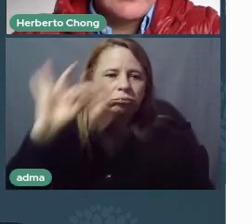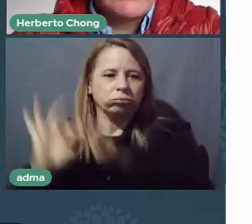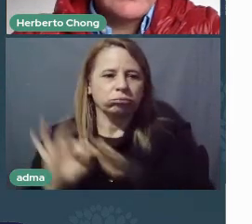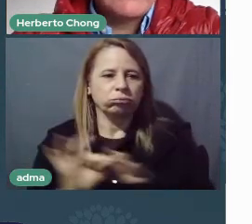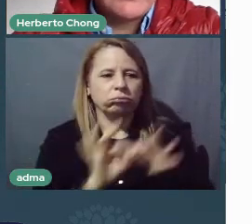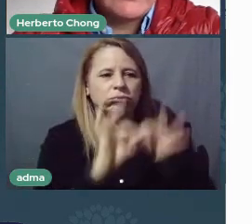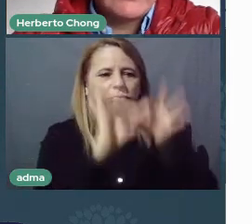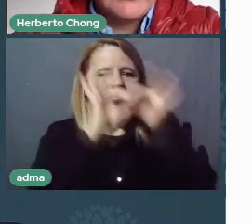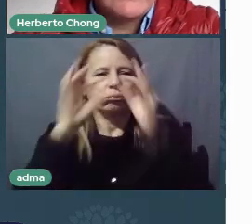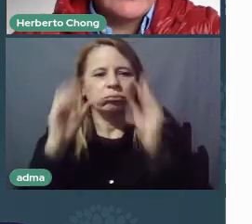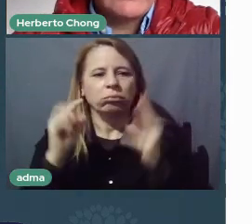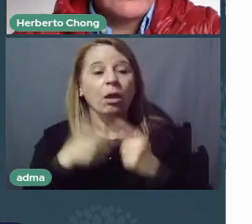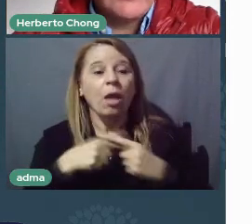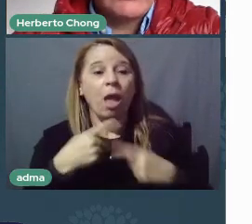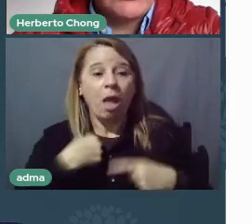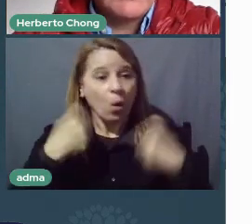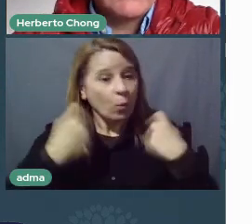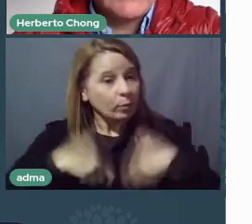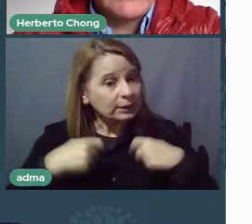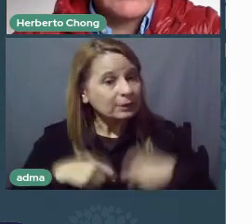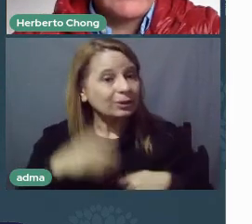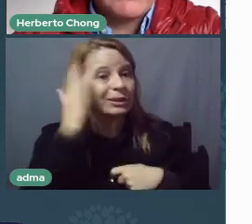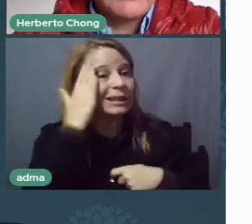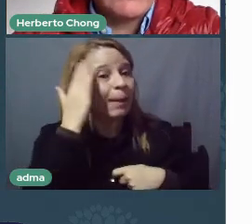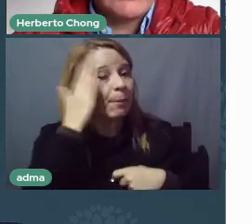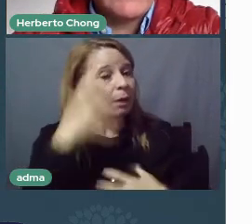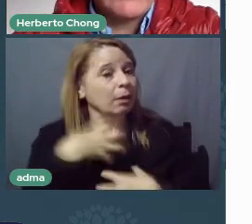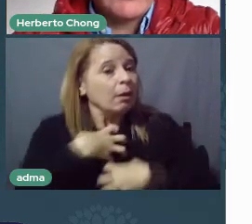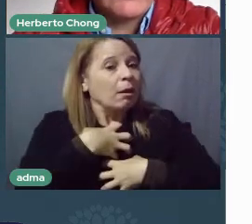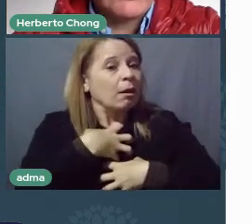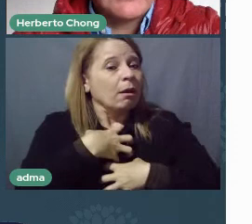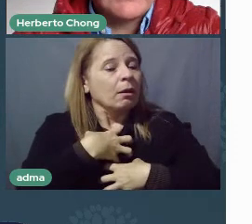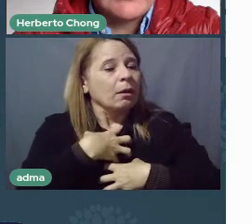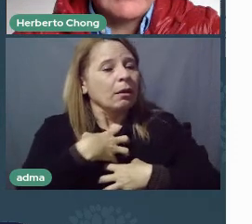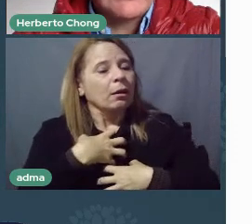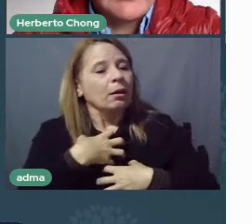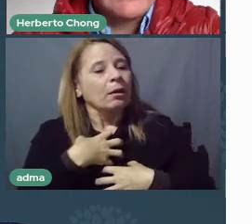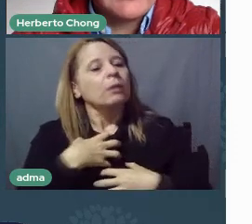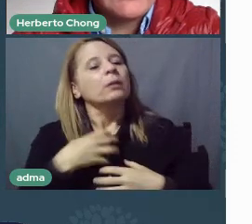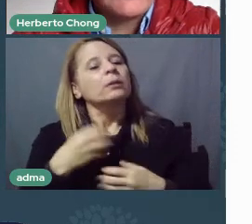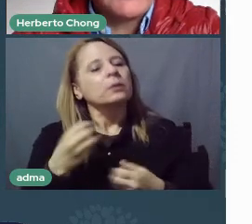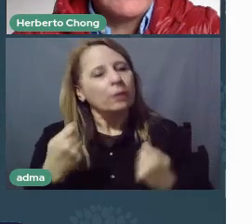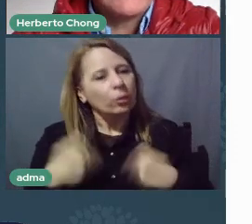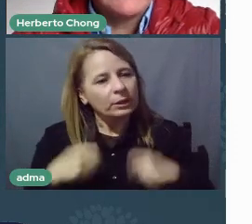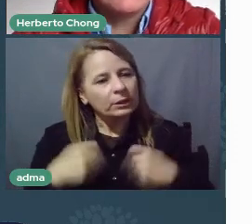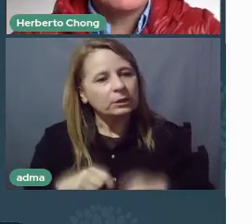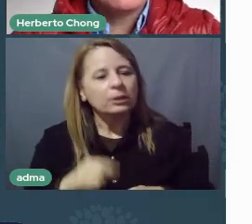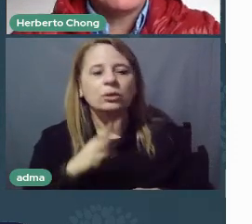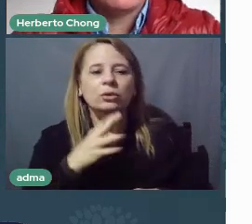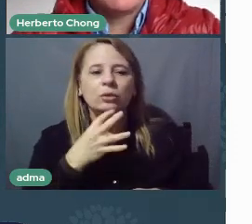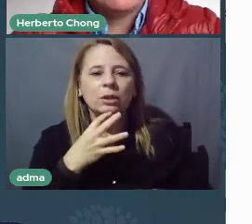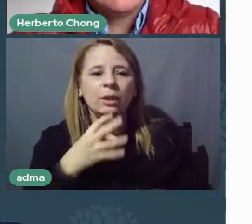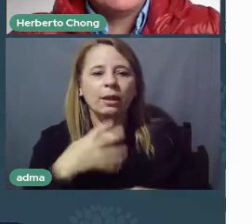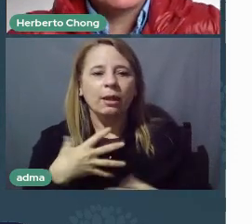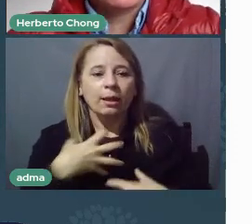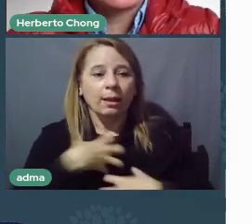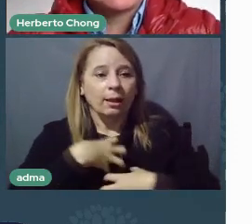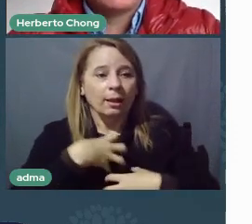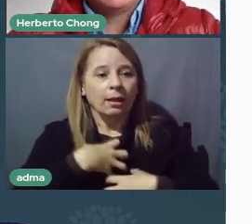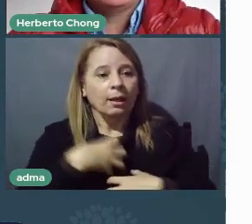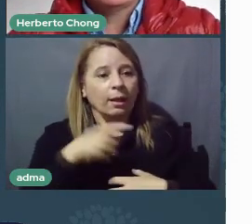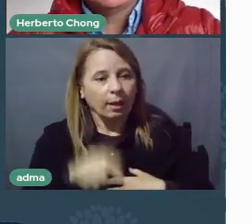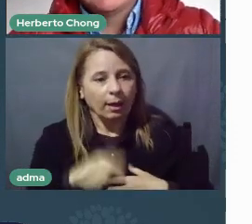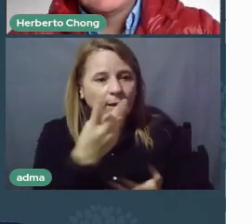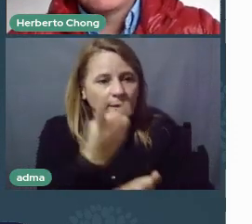conjunto. Eu devo reconhecer os sintomas, ver exacerbações, efeitos colaterais, a satisfação do nosso paciente